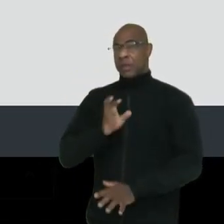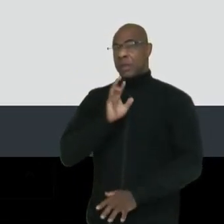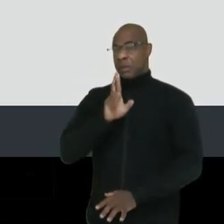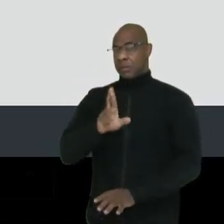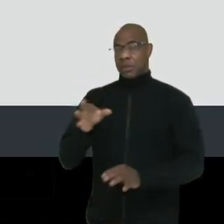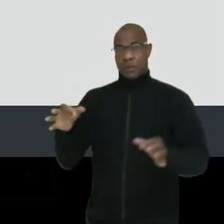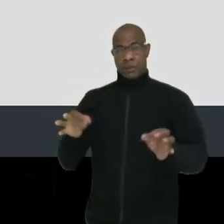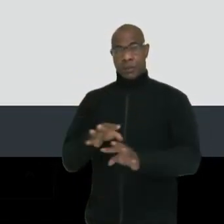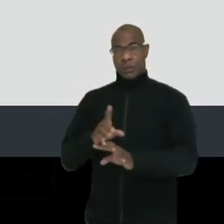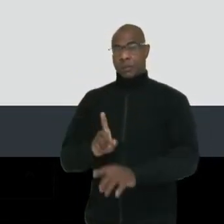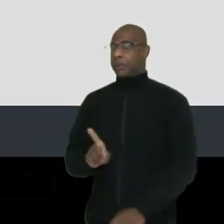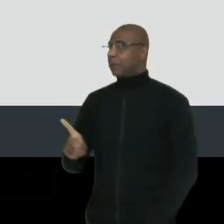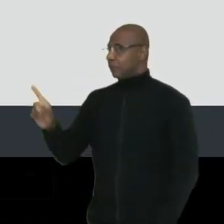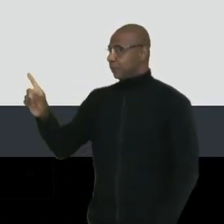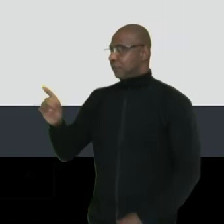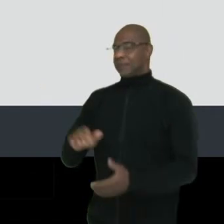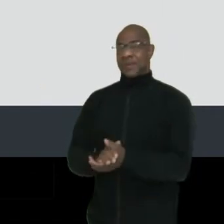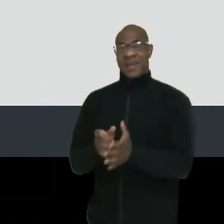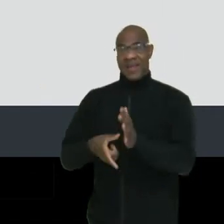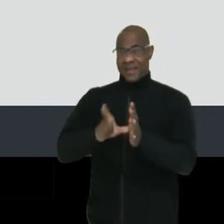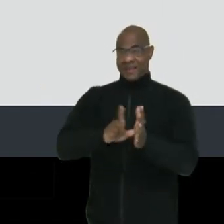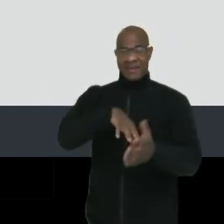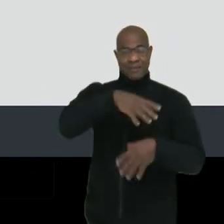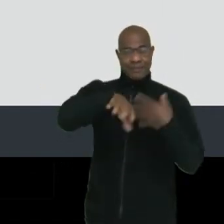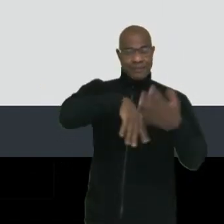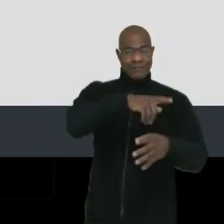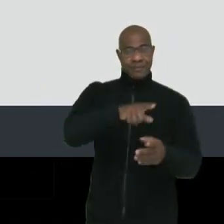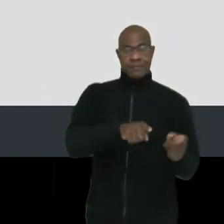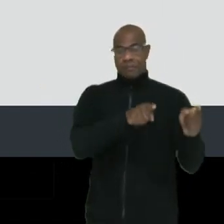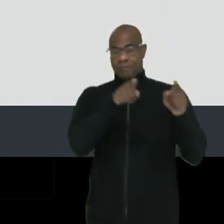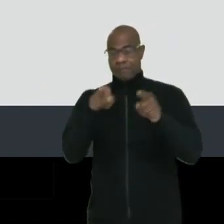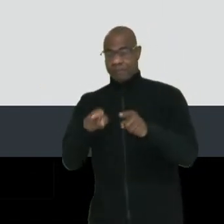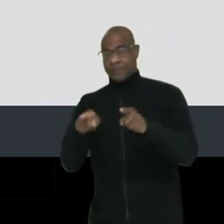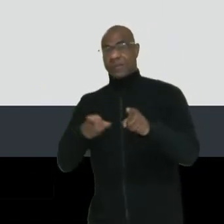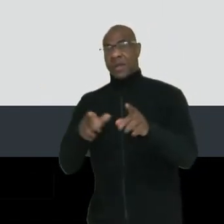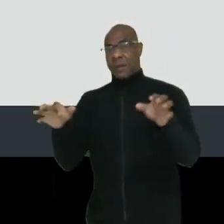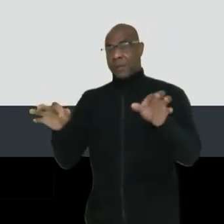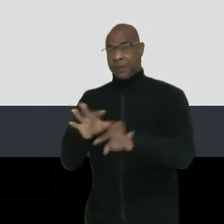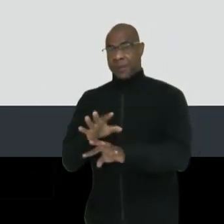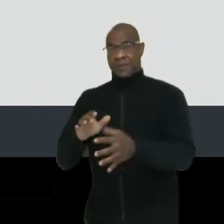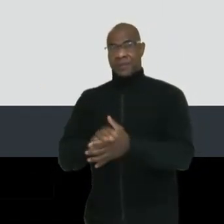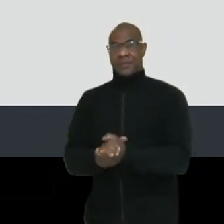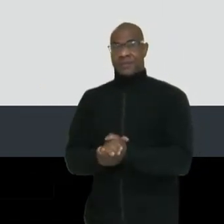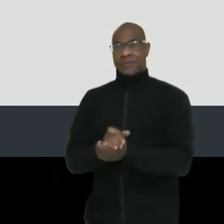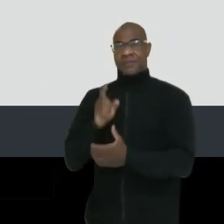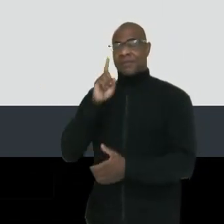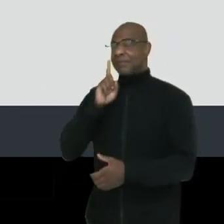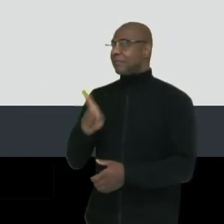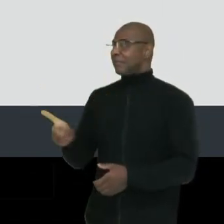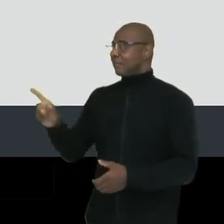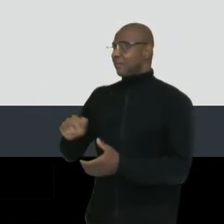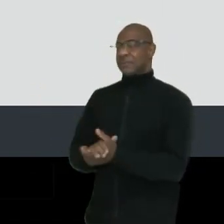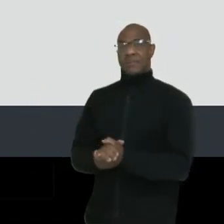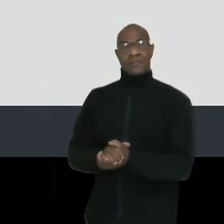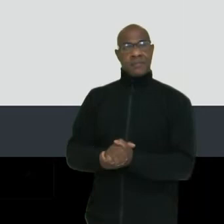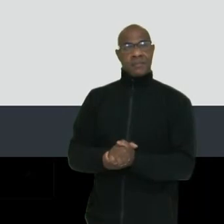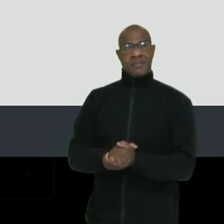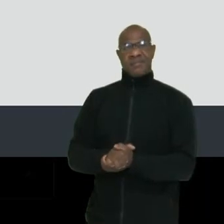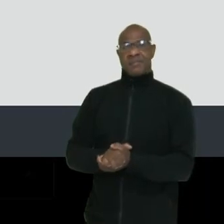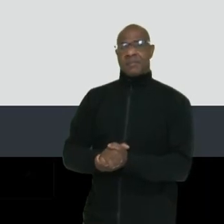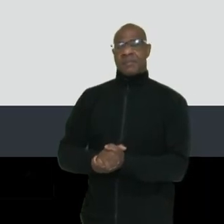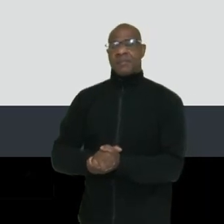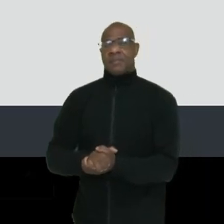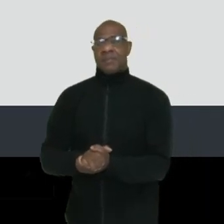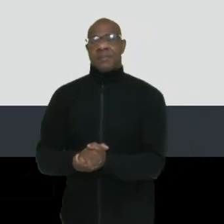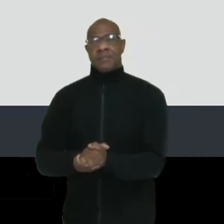da semana em ordem. Lembrando que aqui ele está começando pelo primeiro dia útil da semana, que é o Monday, né?